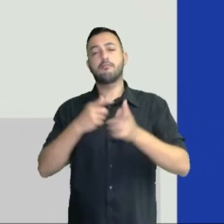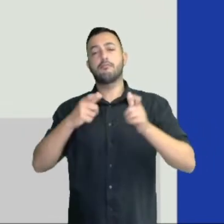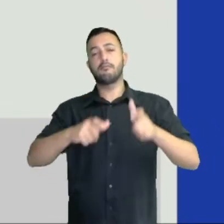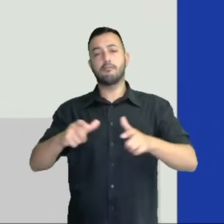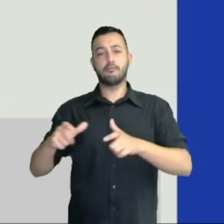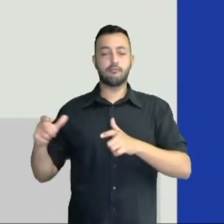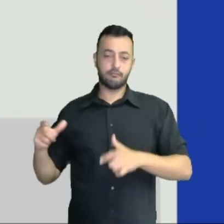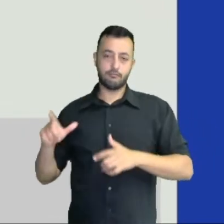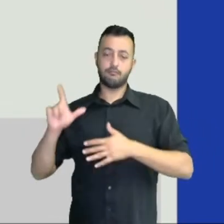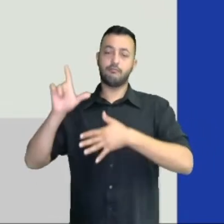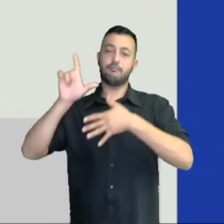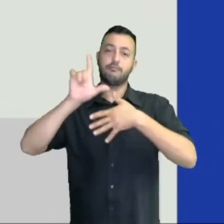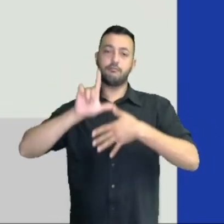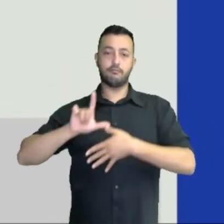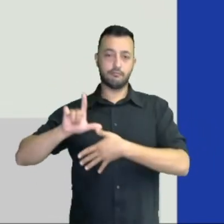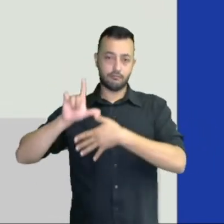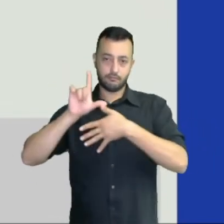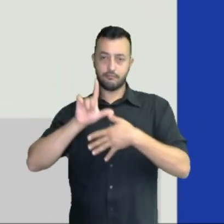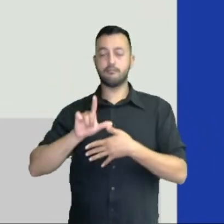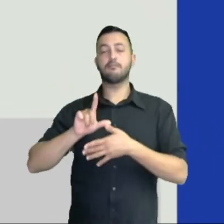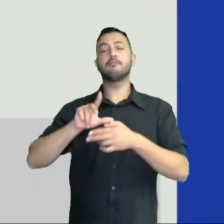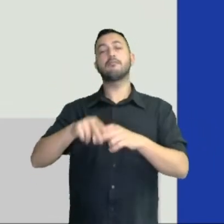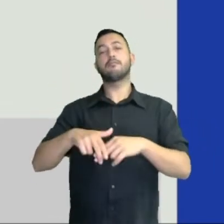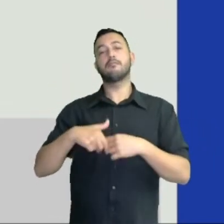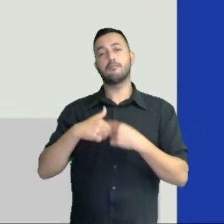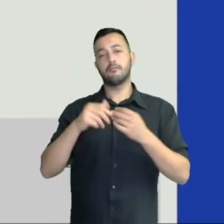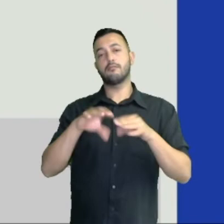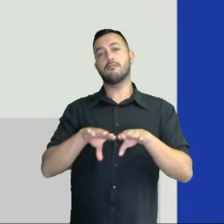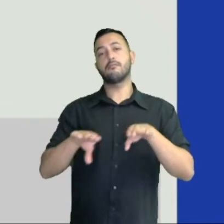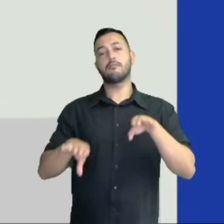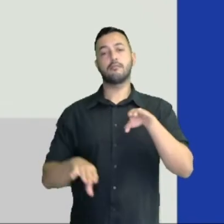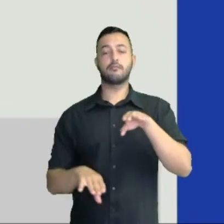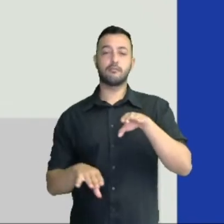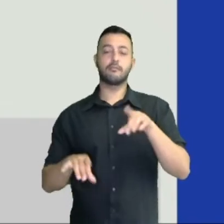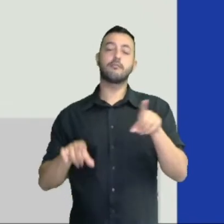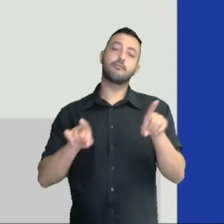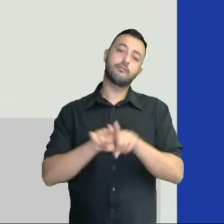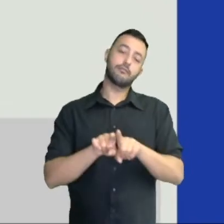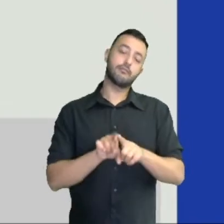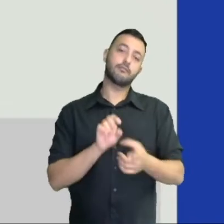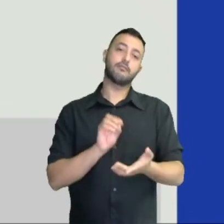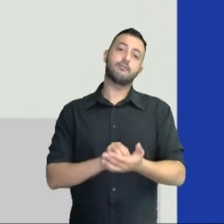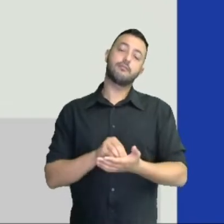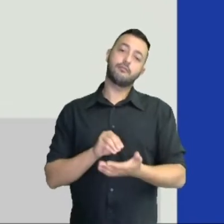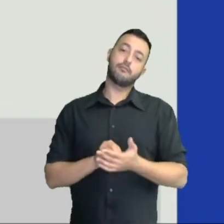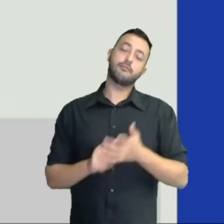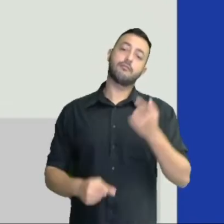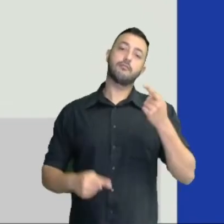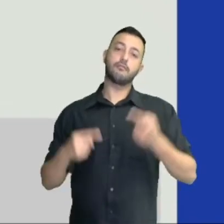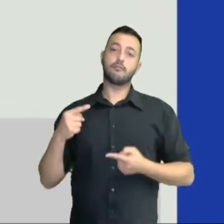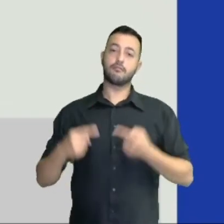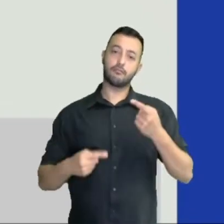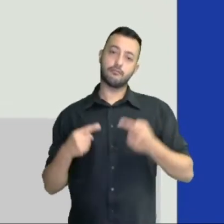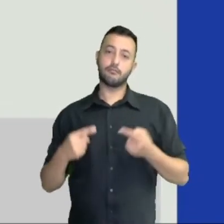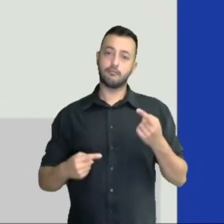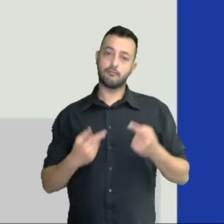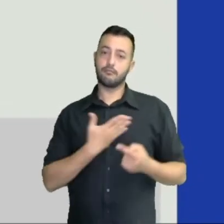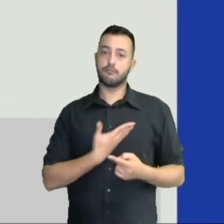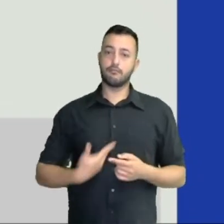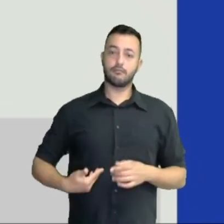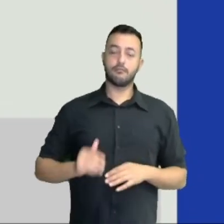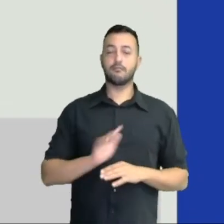lugares na América Latina, muito em decorrência dessa desigualdade social e da falta de políticas públicas, né,